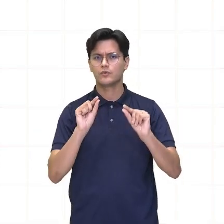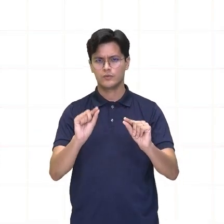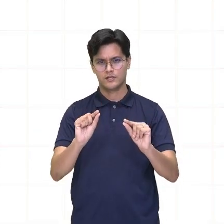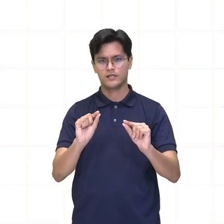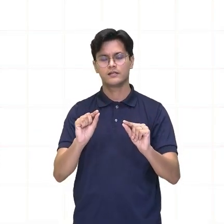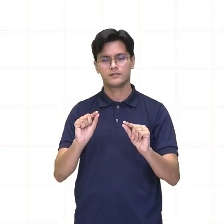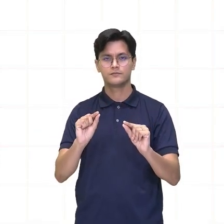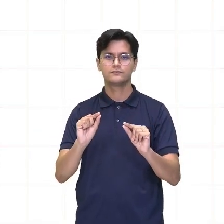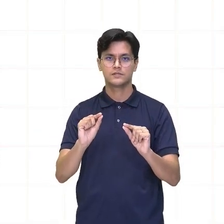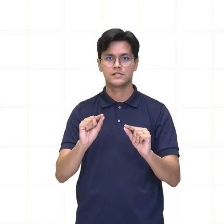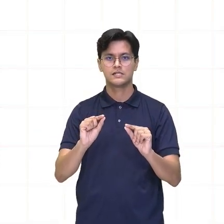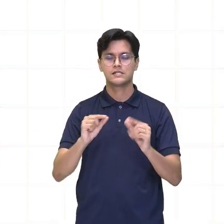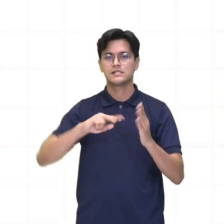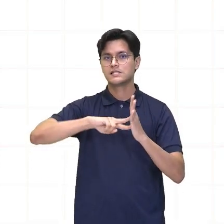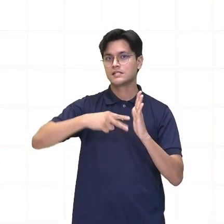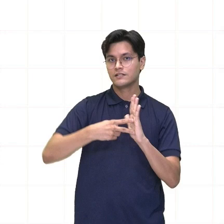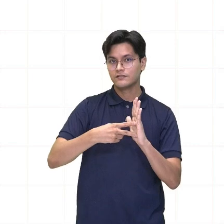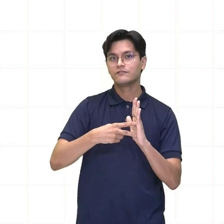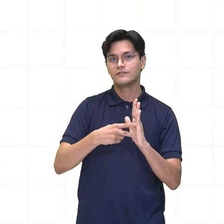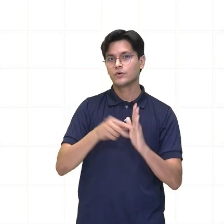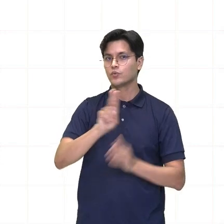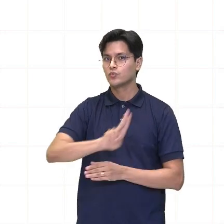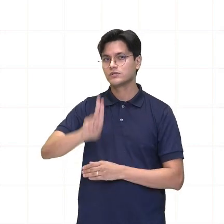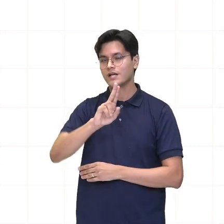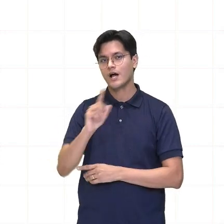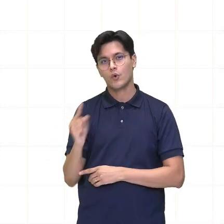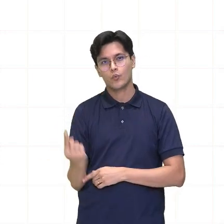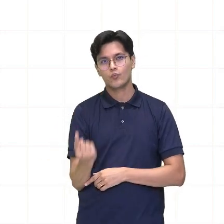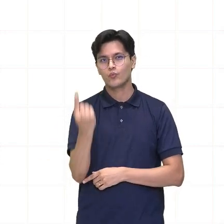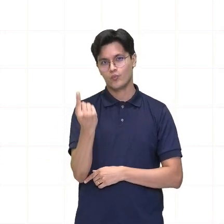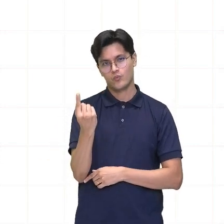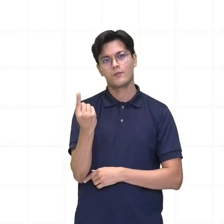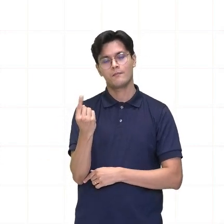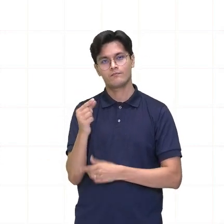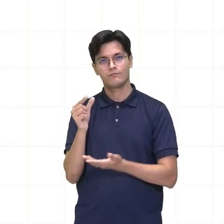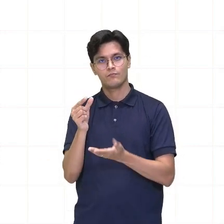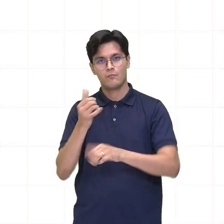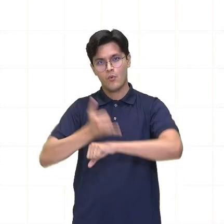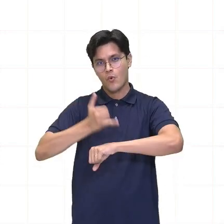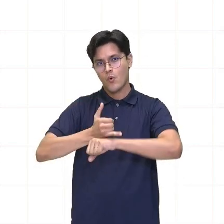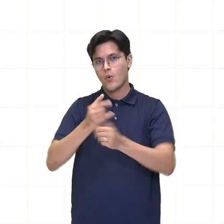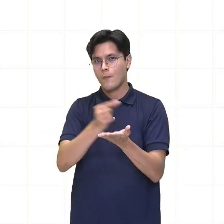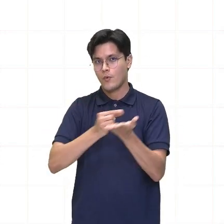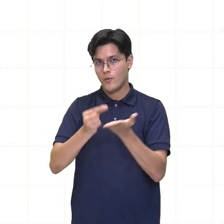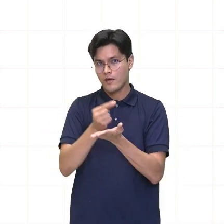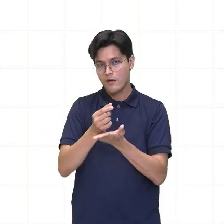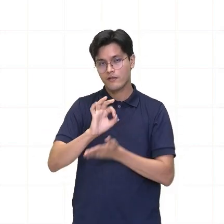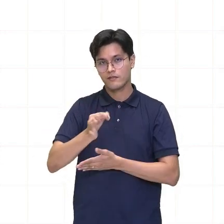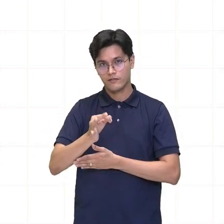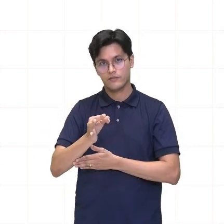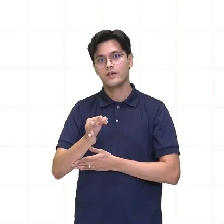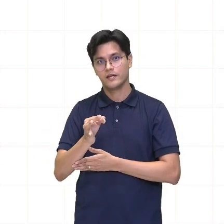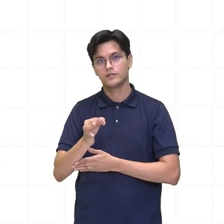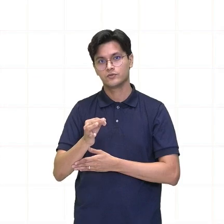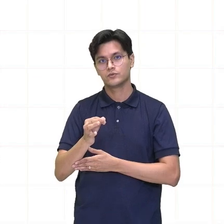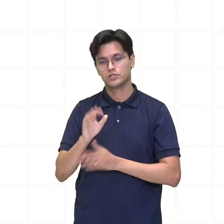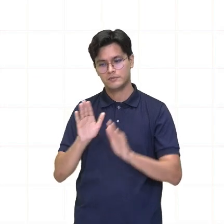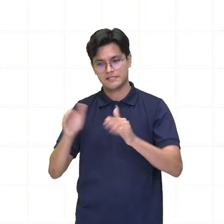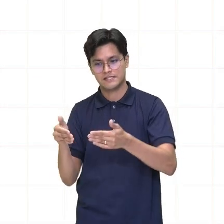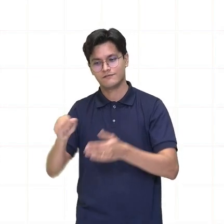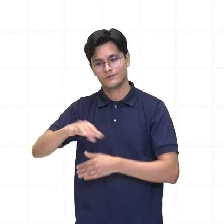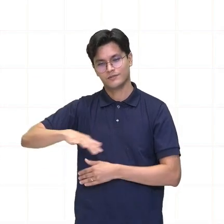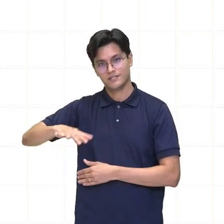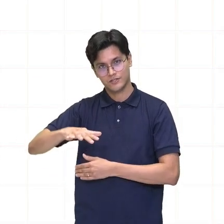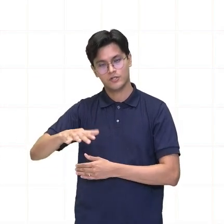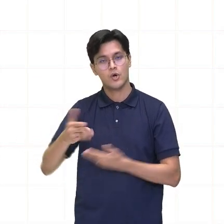Seria justamente adotar uma única moeda em um determinado território. Atualmente, cada nação possui a sua